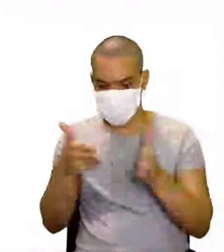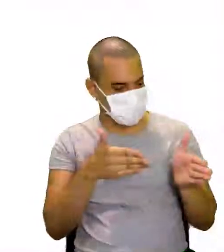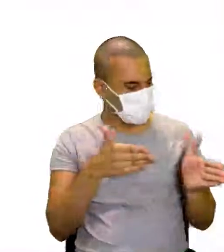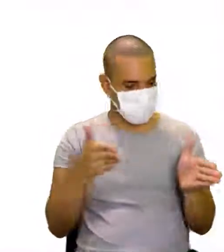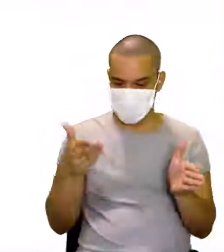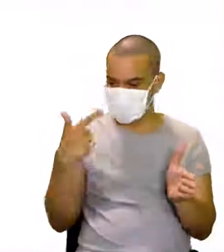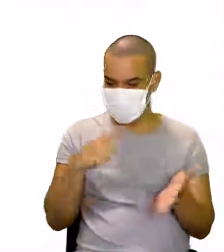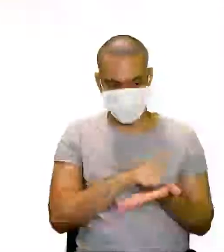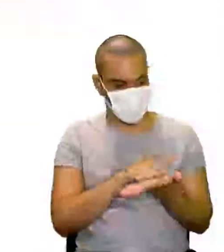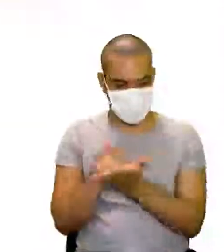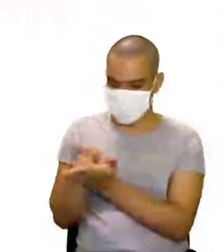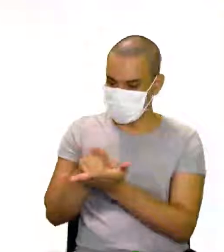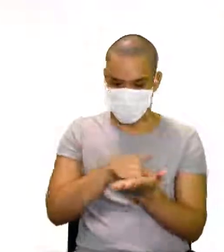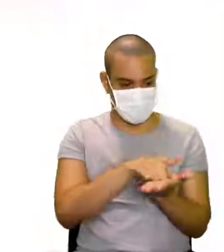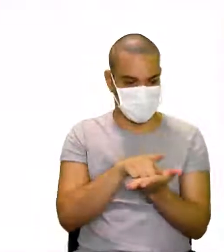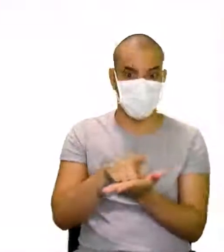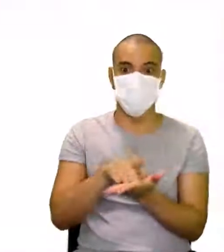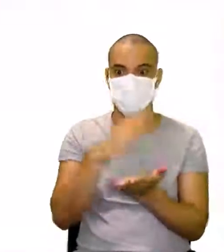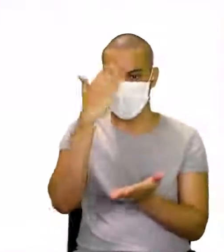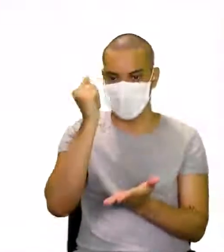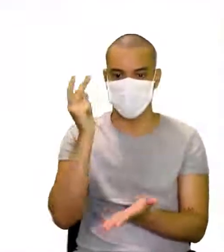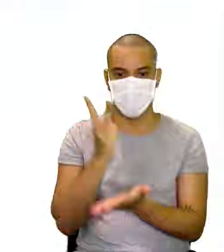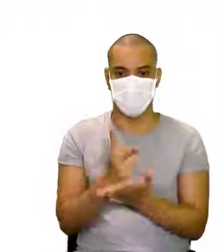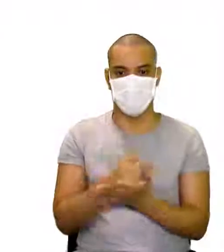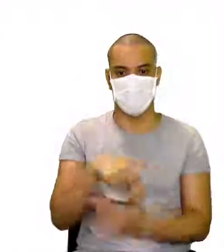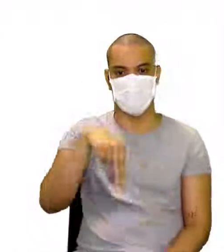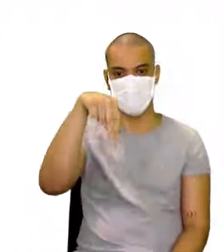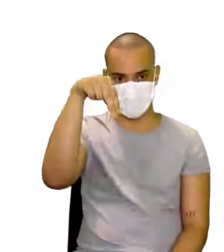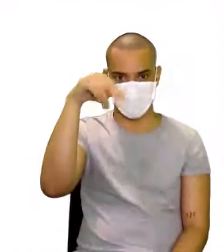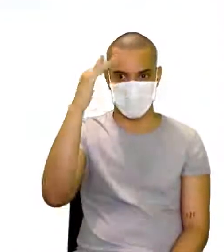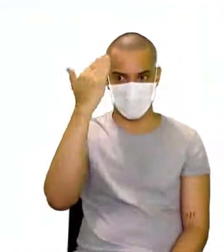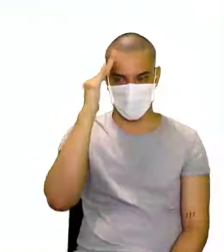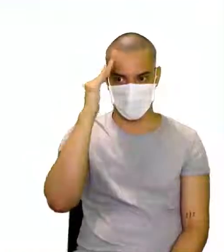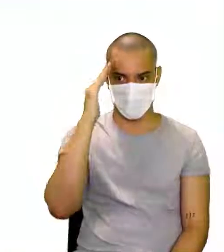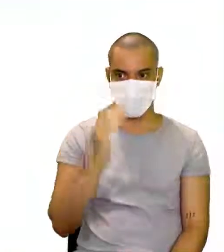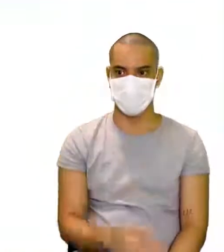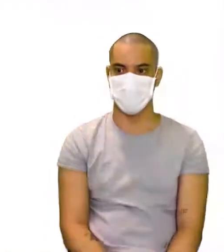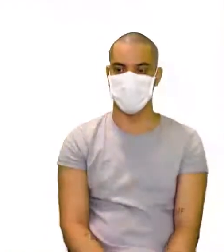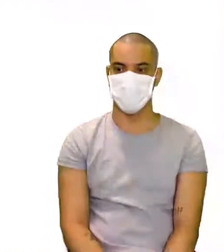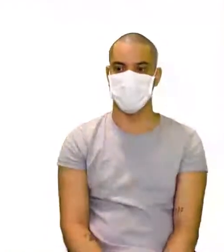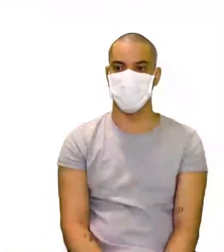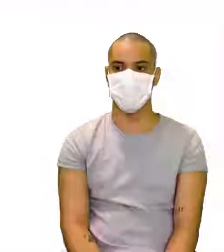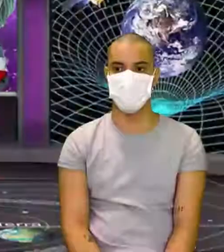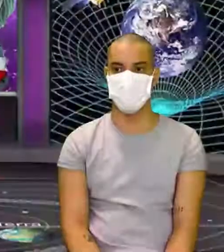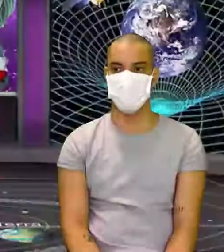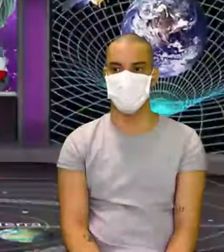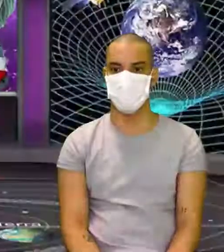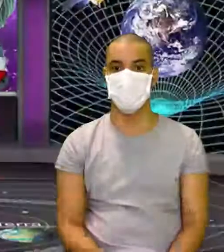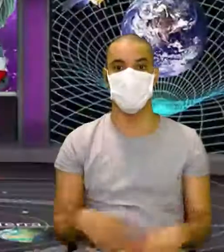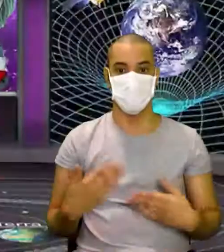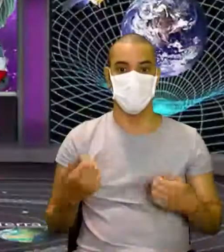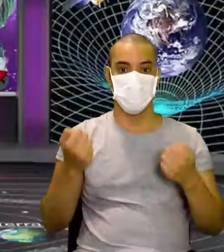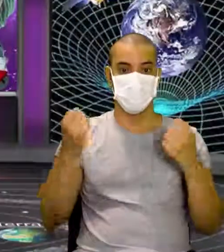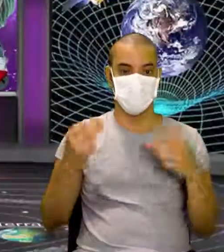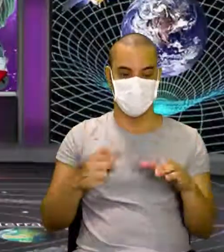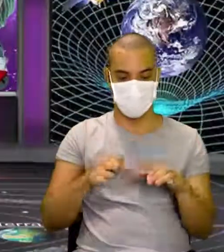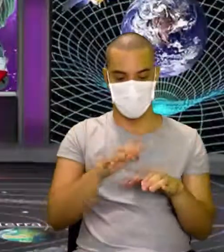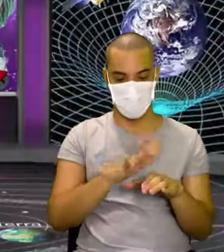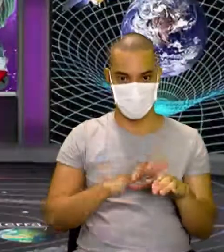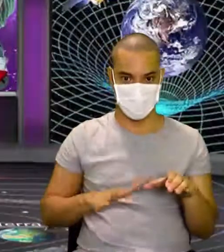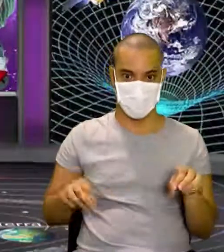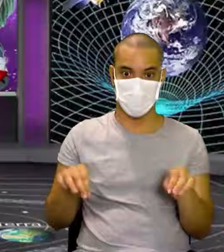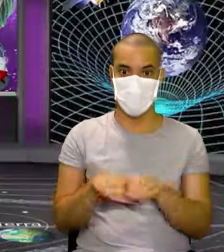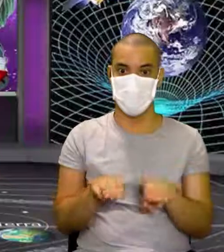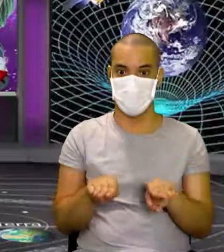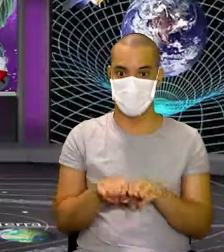orientação geográfica, ok? Entendido isso? Pessoal, estamos falando aí do campo magnético da Terra e